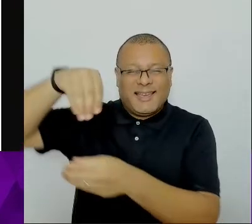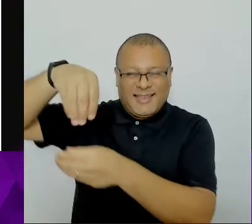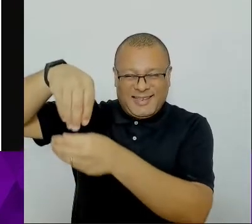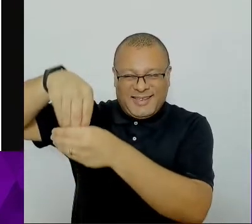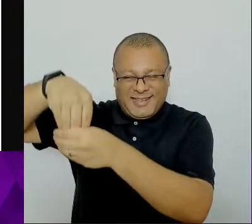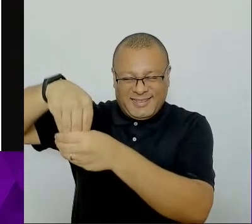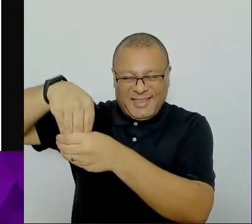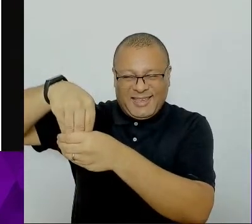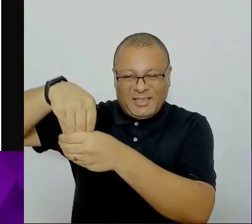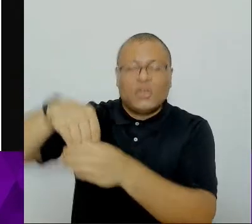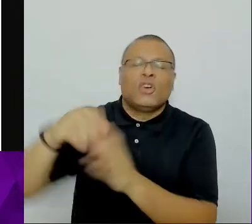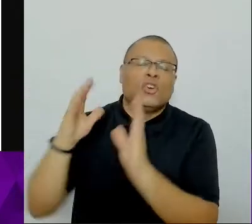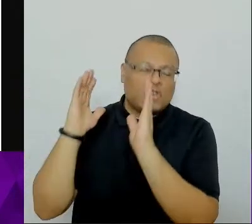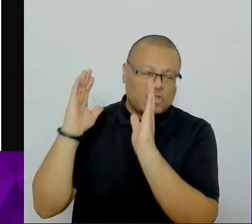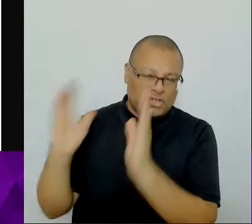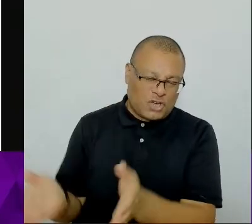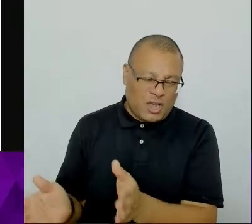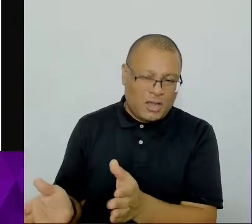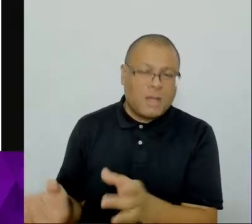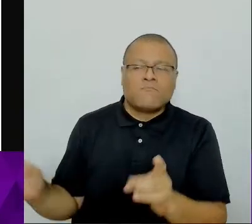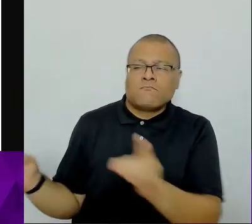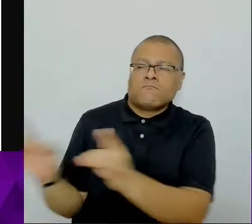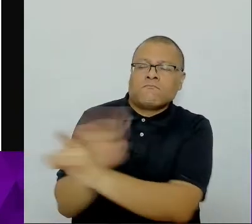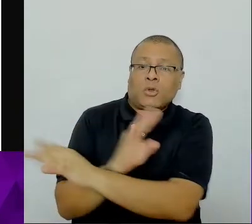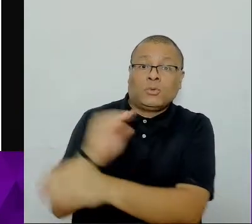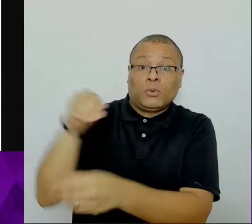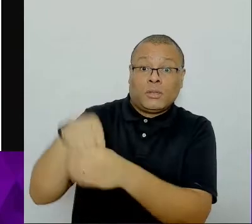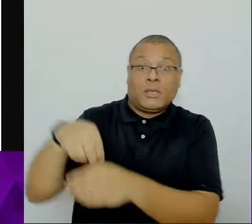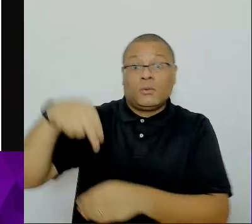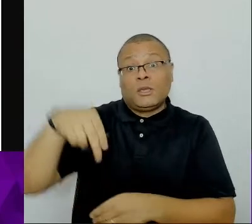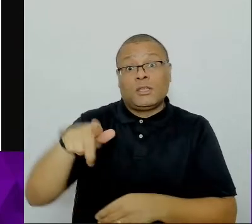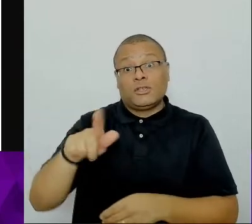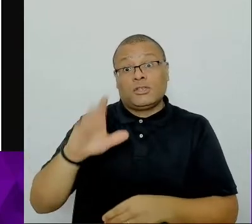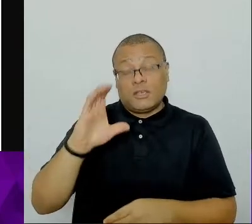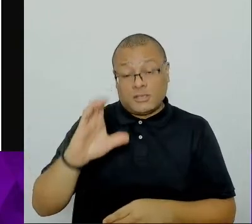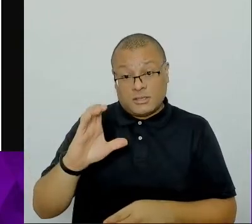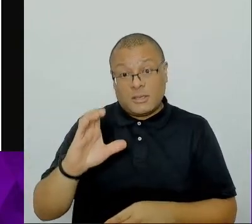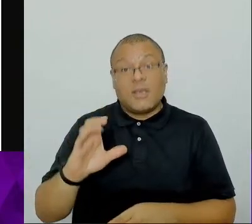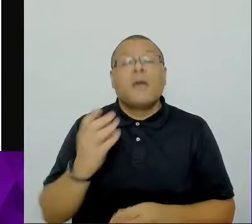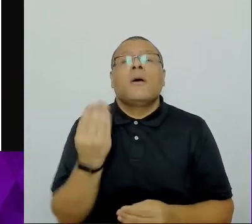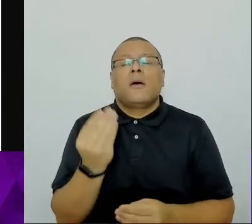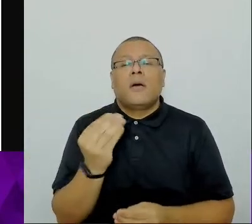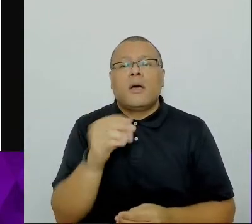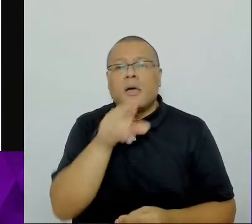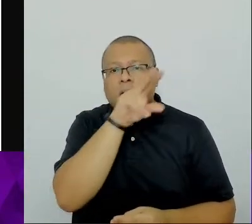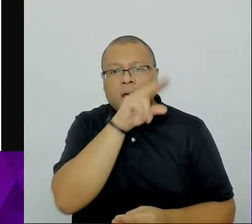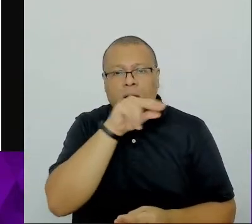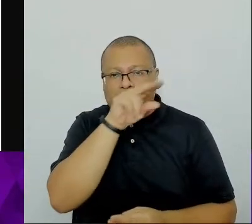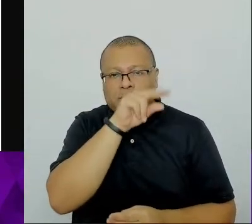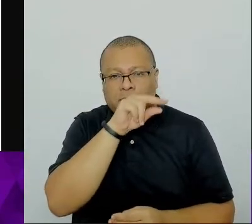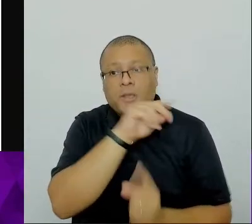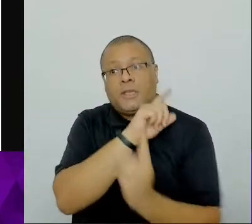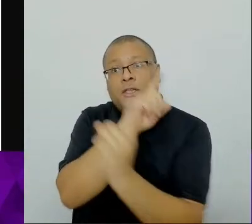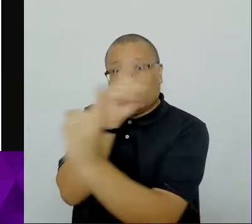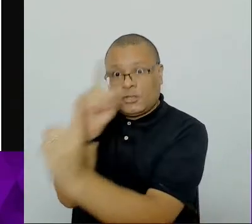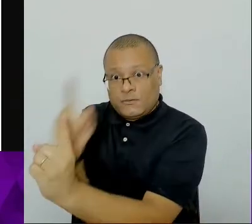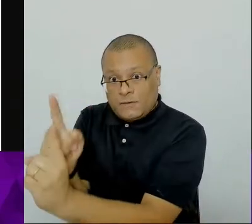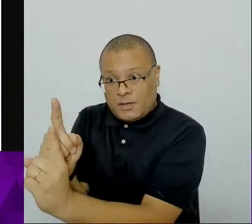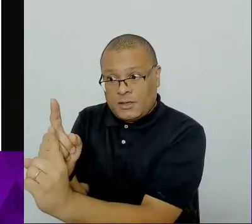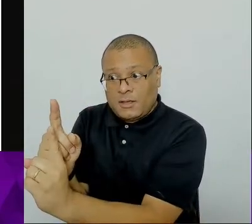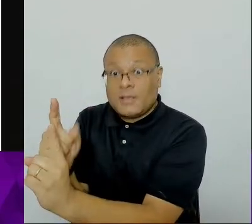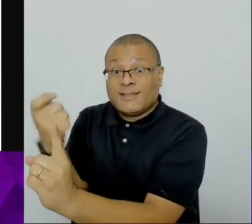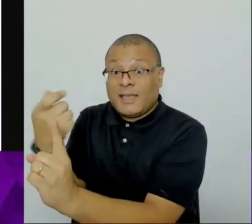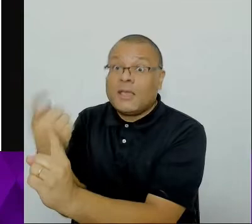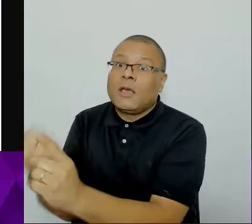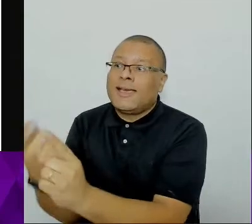vários modelos que são em estado da arte lá dentro do NGC, tanto para a parte de reconhecimento quanto para a parte de síntese de